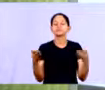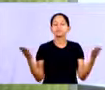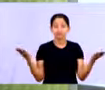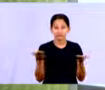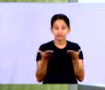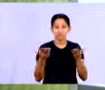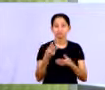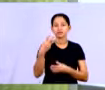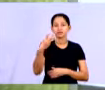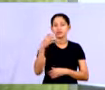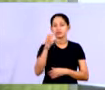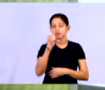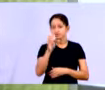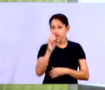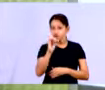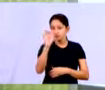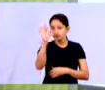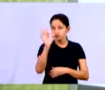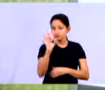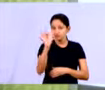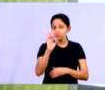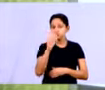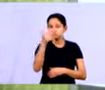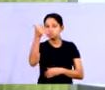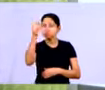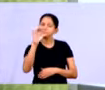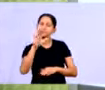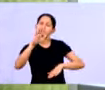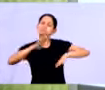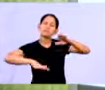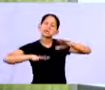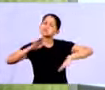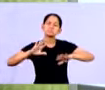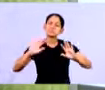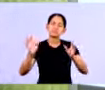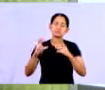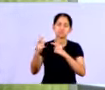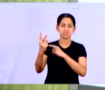30% de 10 mil é 3 mil. Então, eu vou pegar um empréstimo de 3 mil reais.